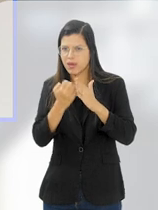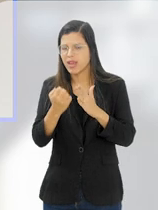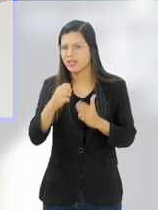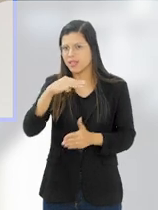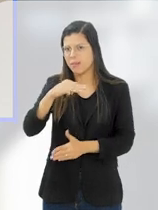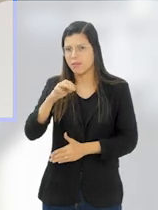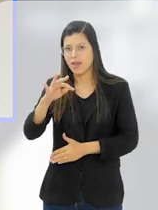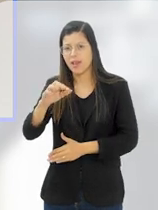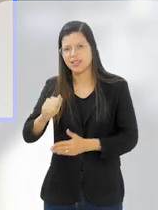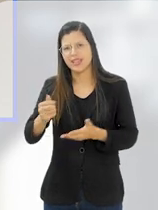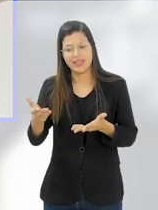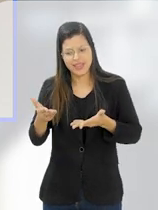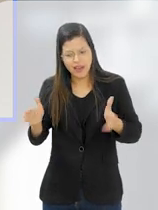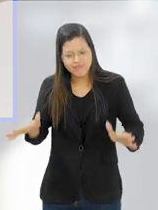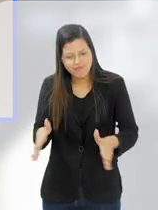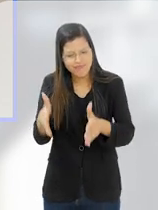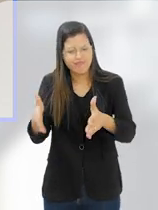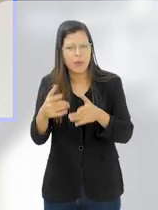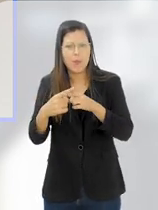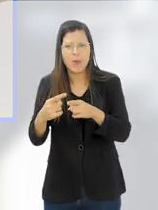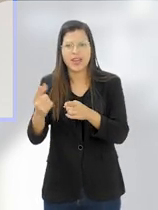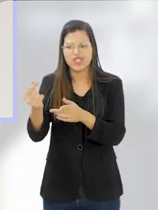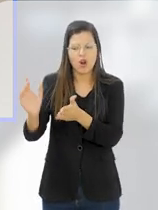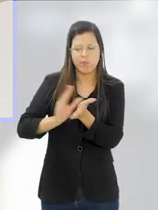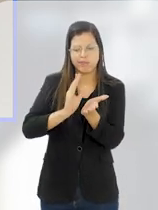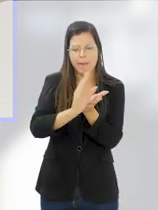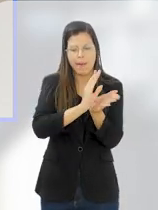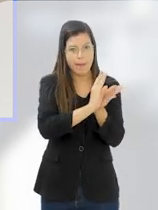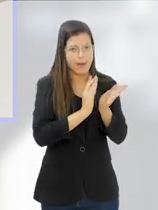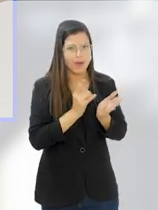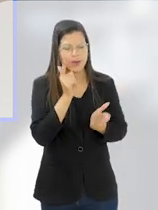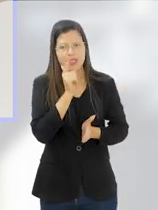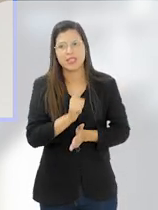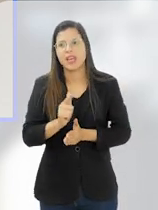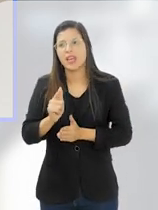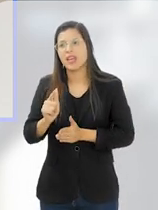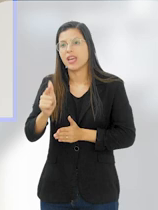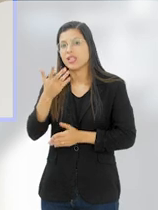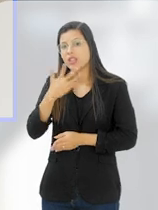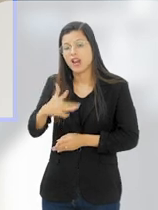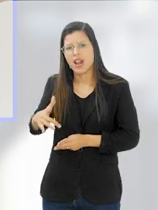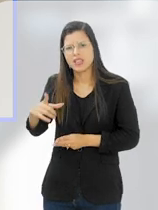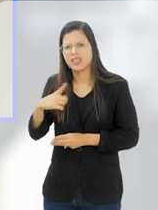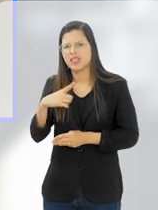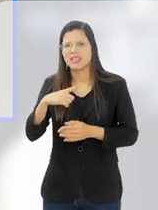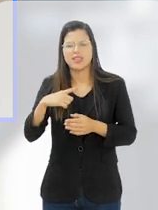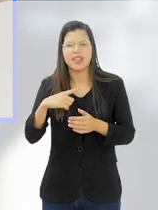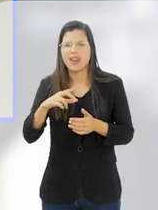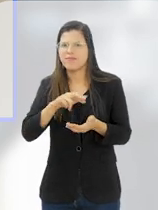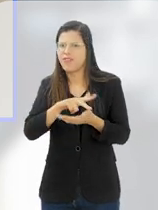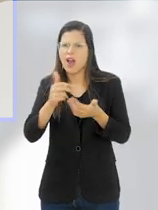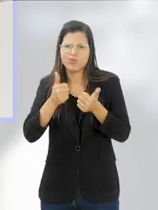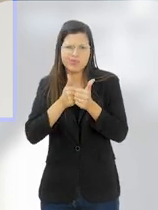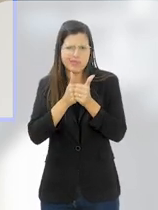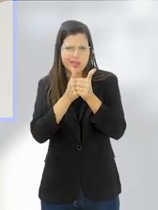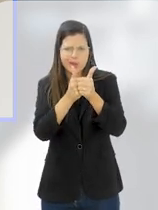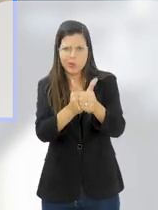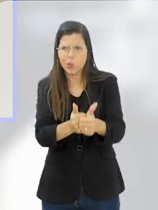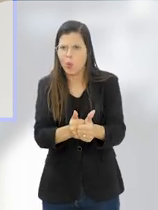dinheiro. Tem adolescentes e crianças com milhões de seguidores, literalmente. Uma dessas crianças que fez